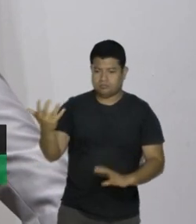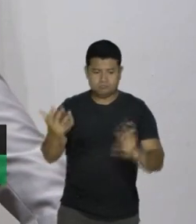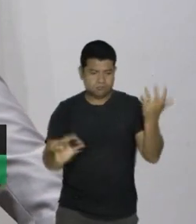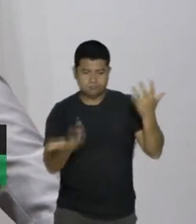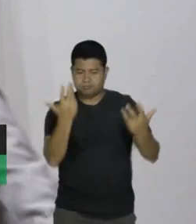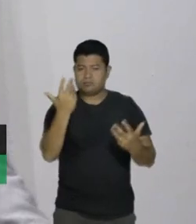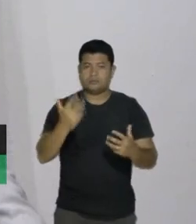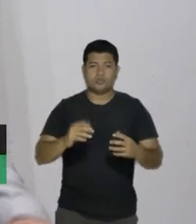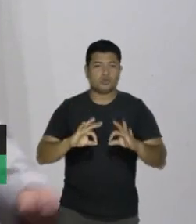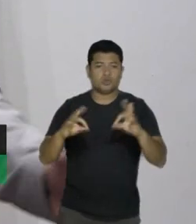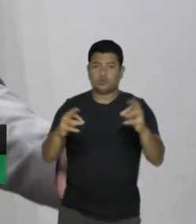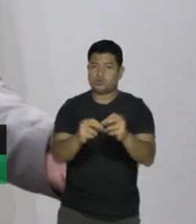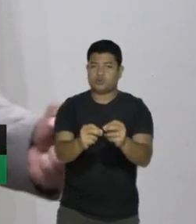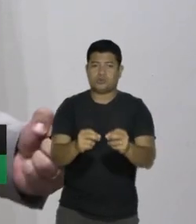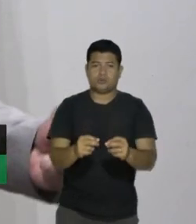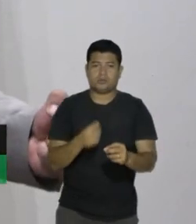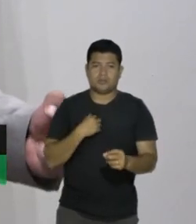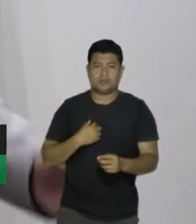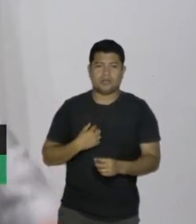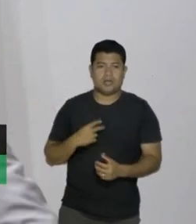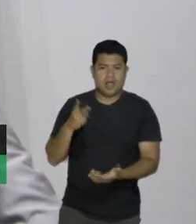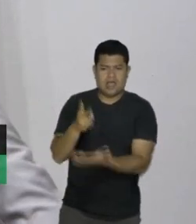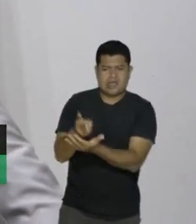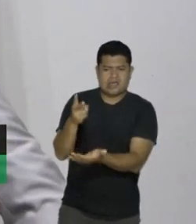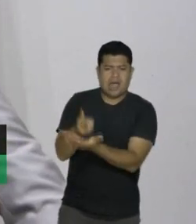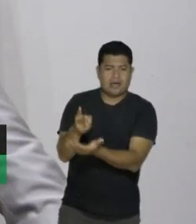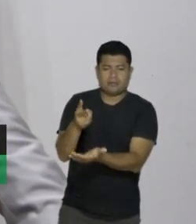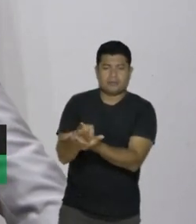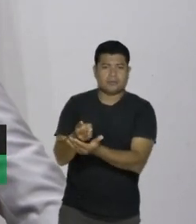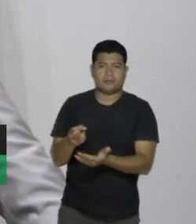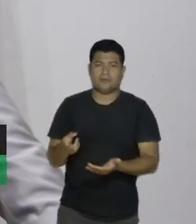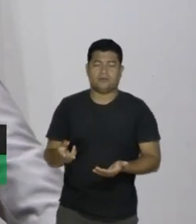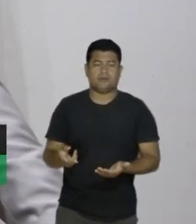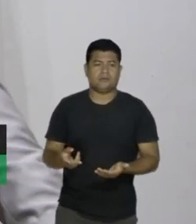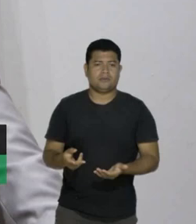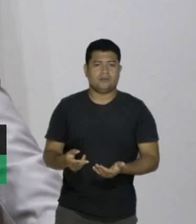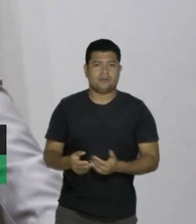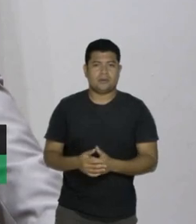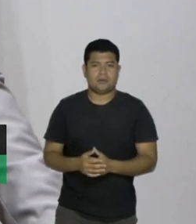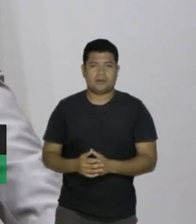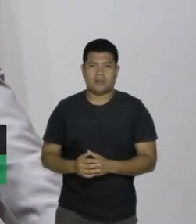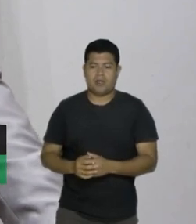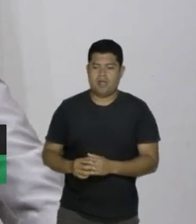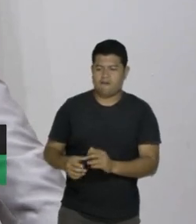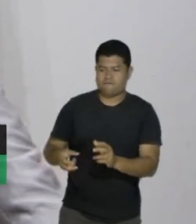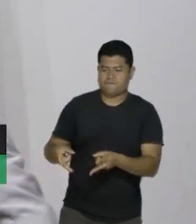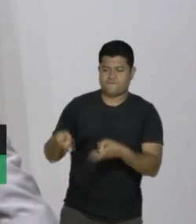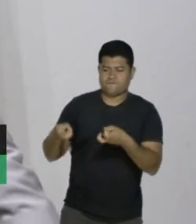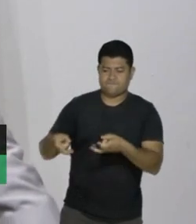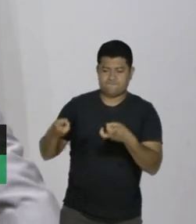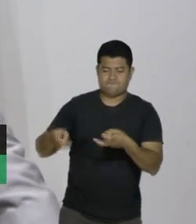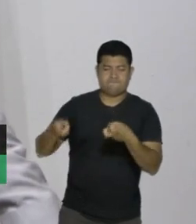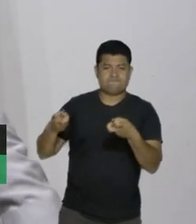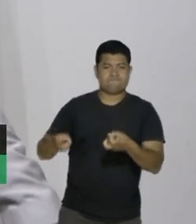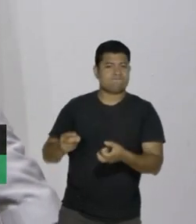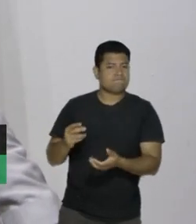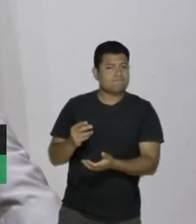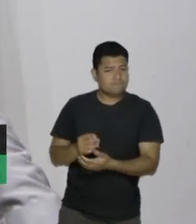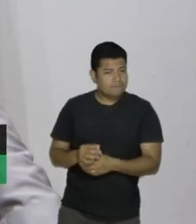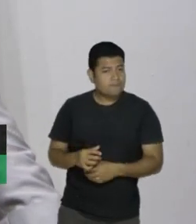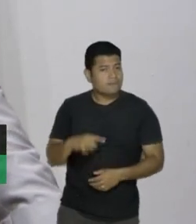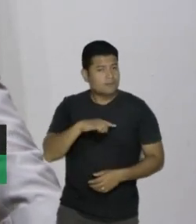ela tá ali parasitando o tempo todo comendo da gordura dos outros ela tá ali